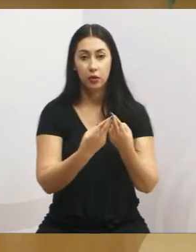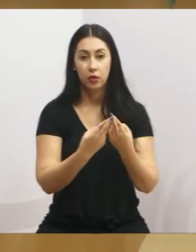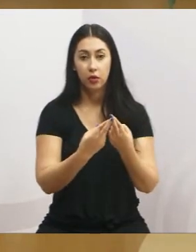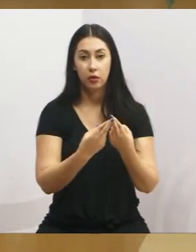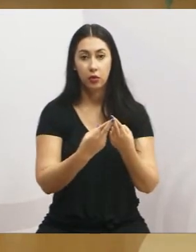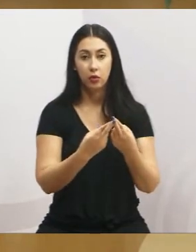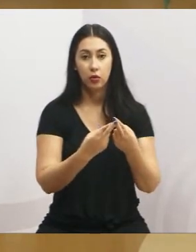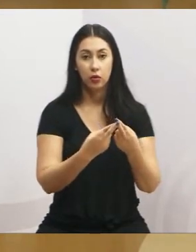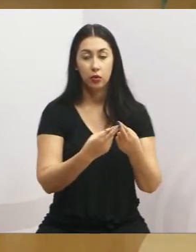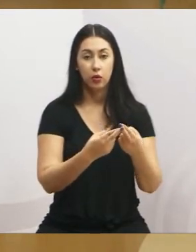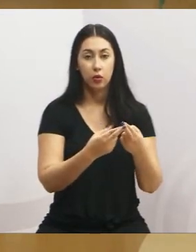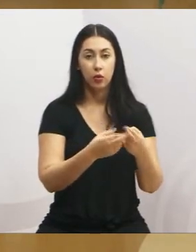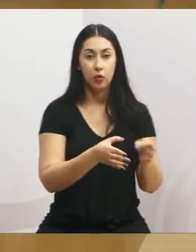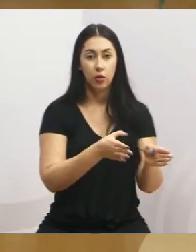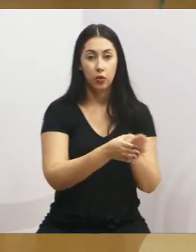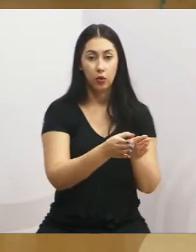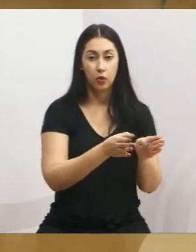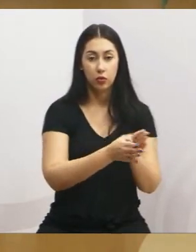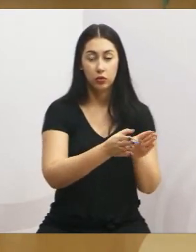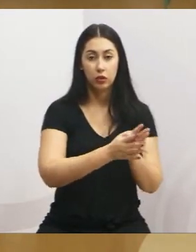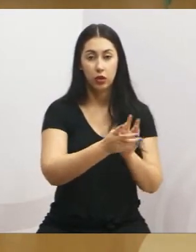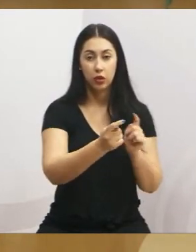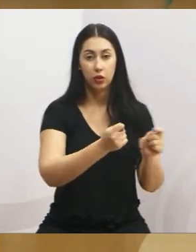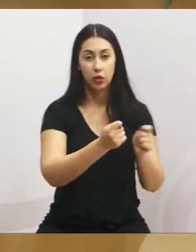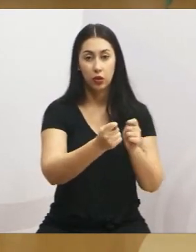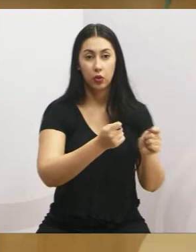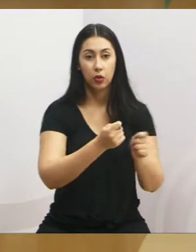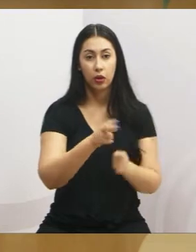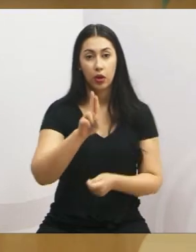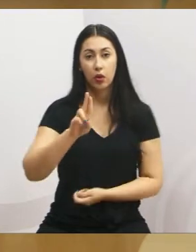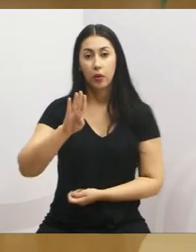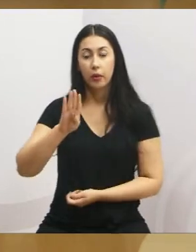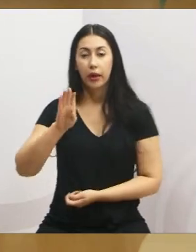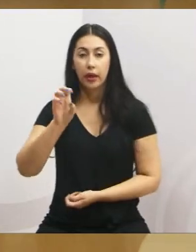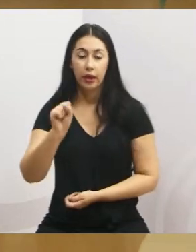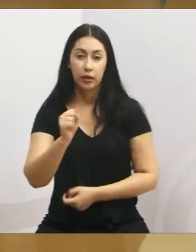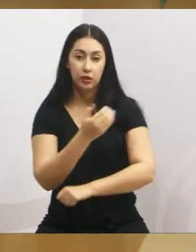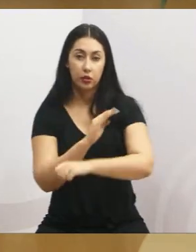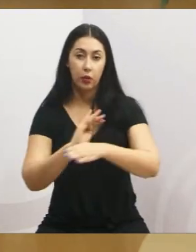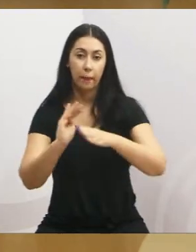membros do conselho gestor da UBS do Nova Esperança.